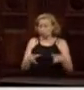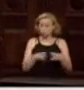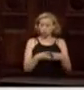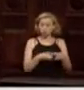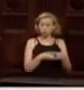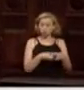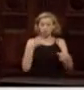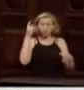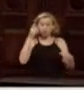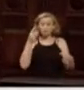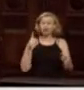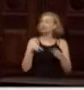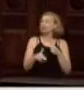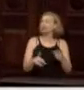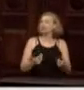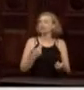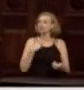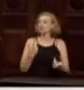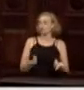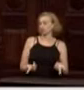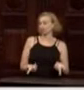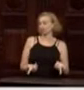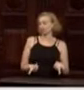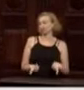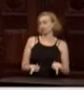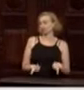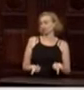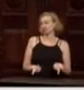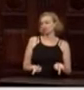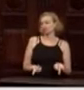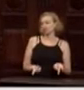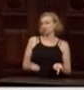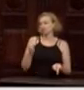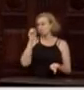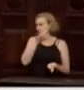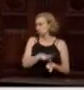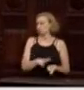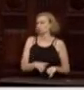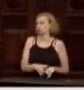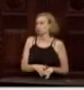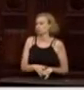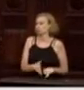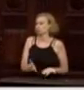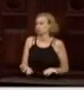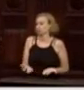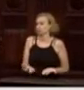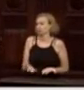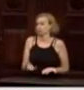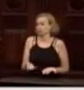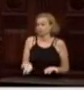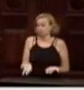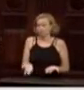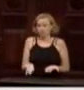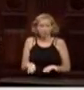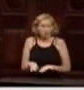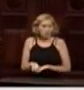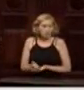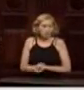de impedir a investigação. Esse não deve ser o nosso caso aqui na Assembleia. A gente